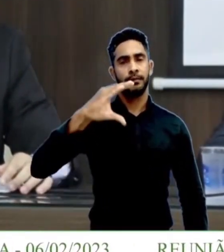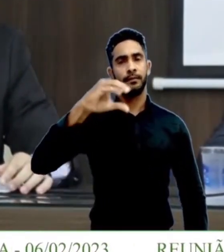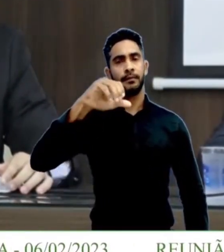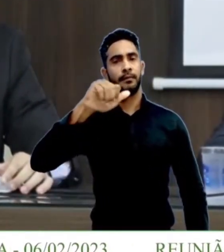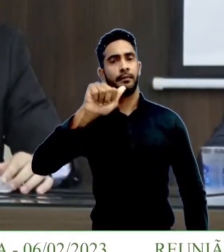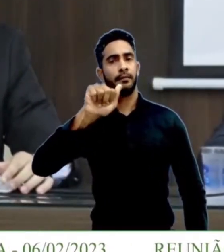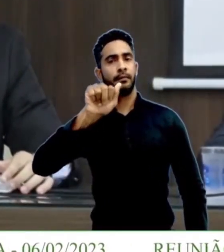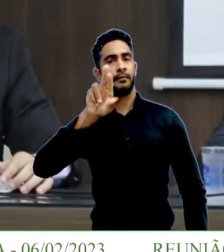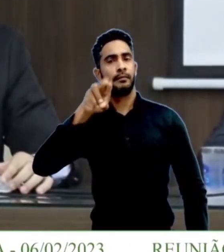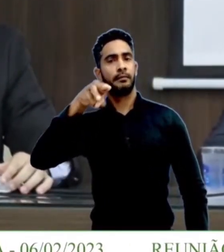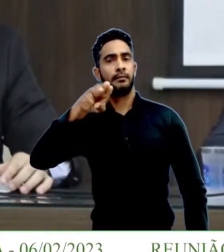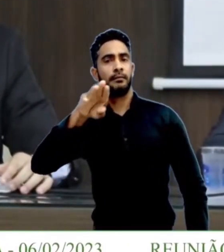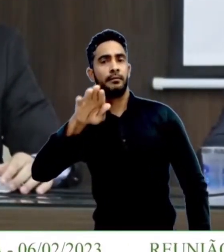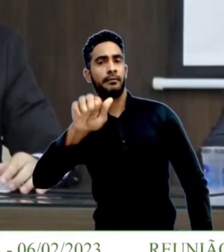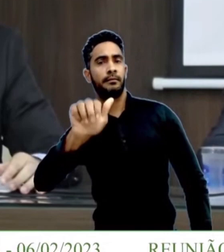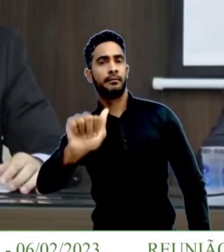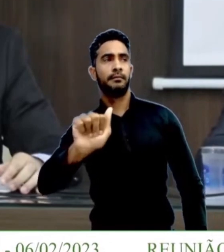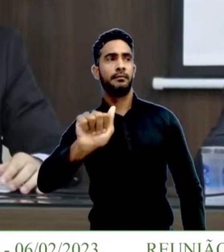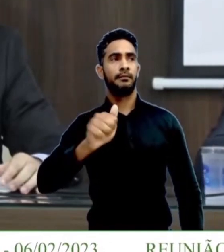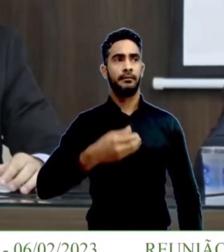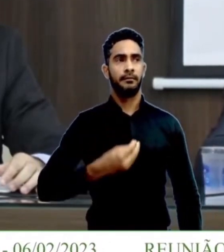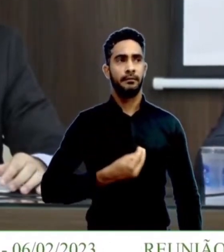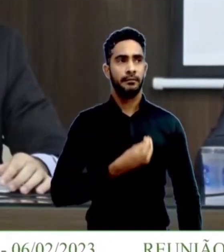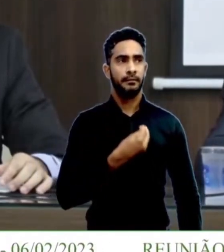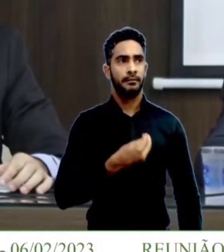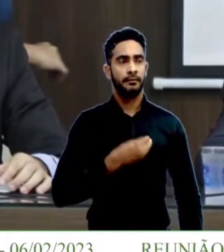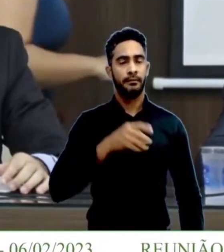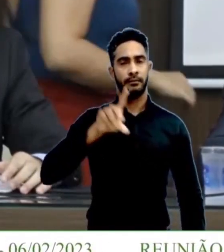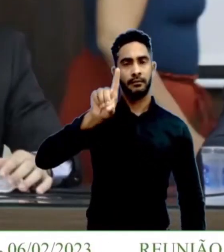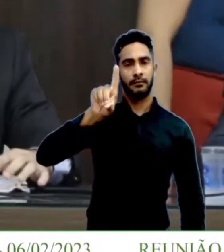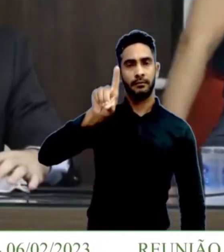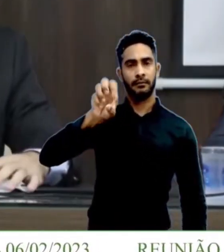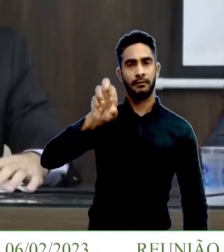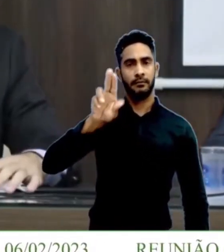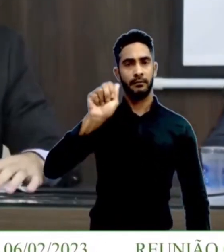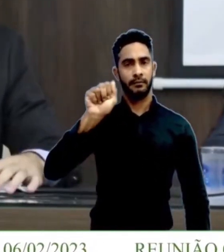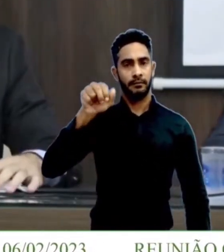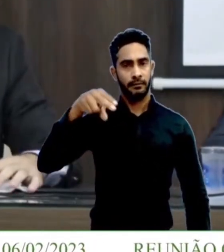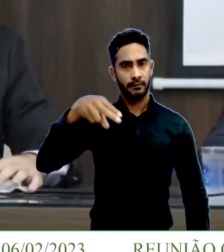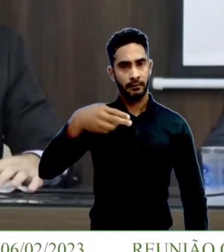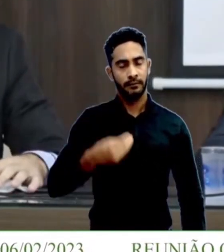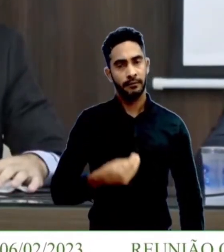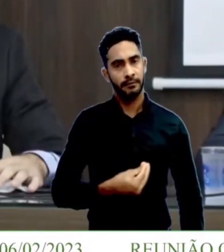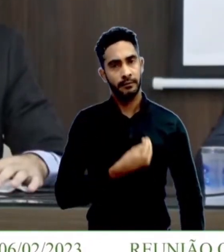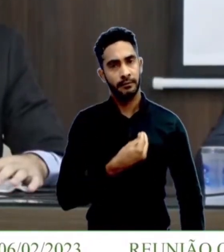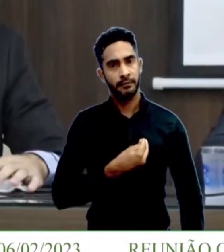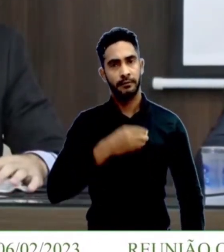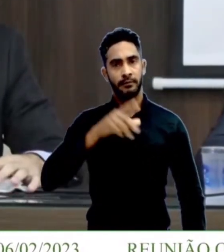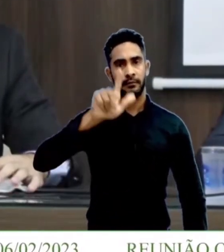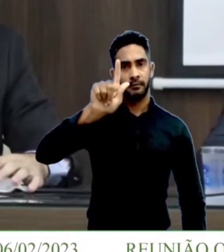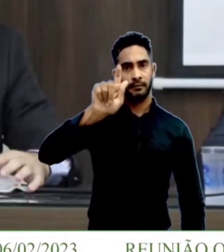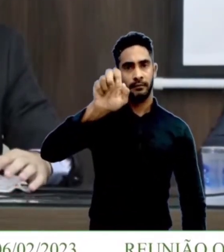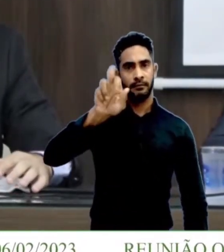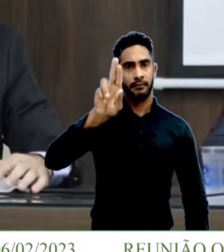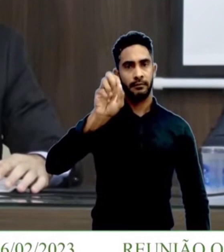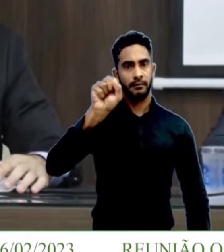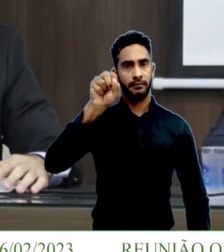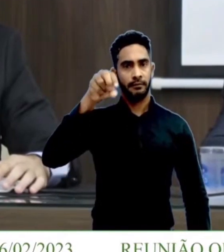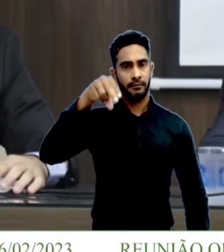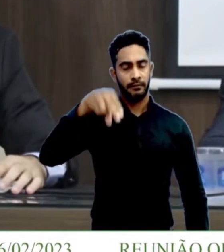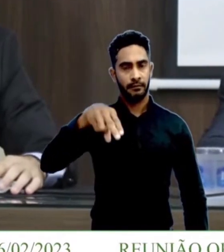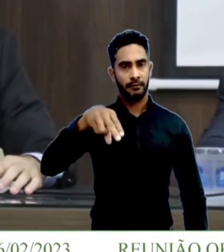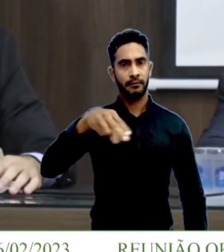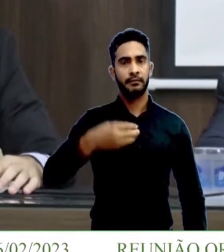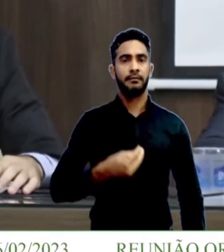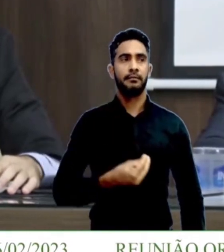Carmelina Romana da Silva Teixeira. Presente. Derlan Mirado dos Reis. Presente. Gerson do Espírito Santo de